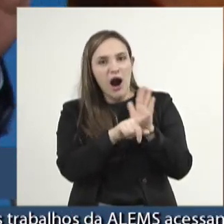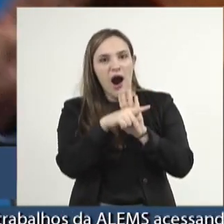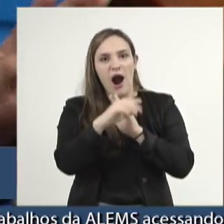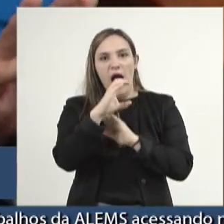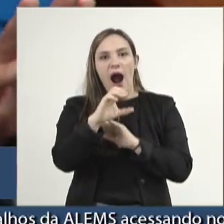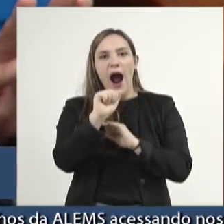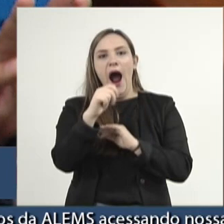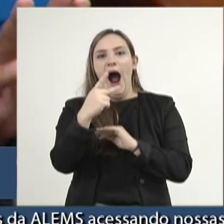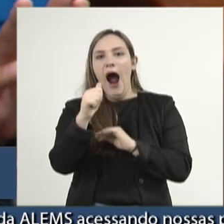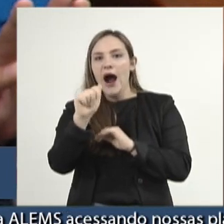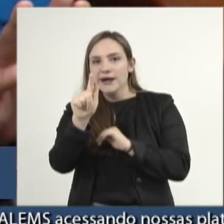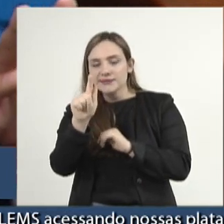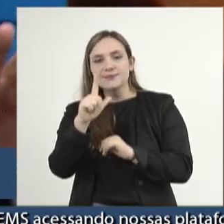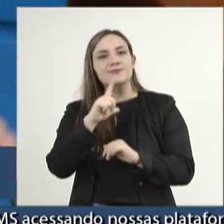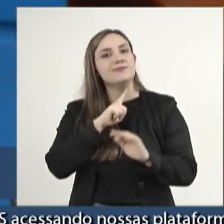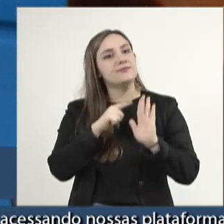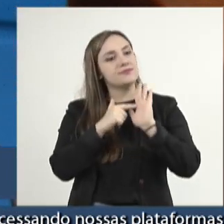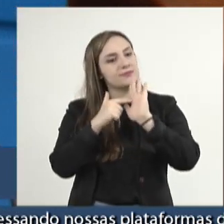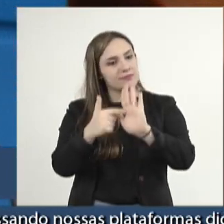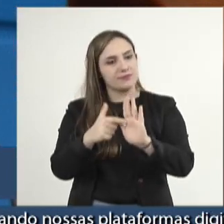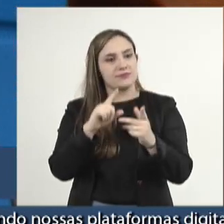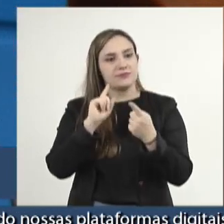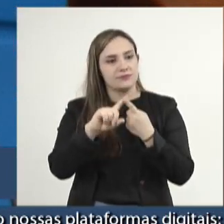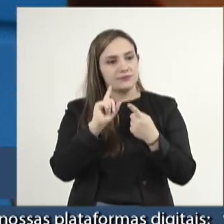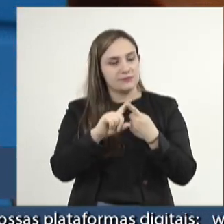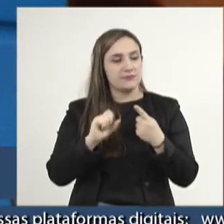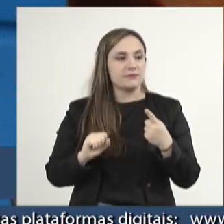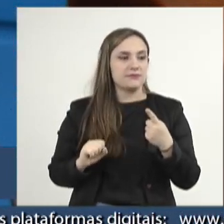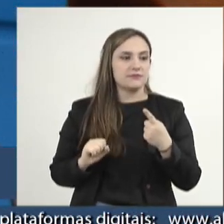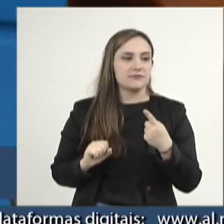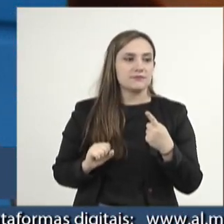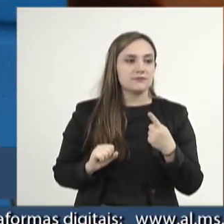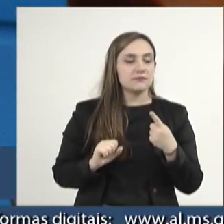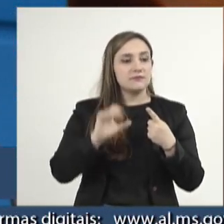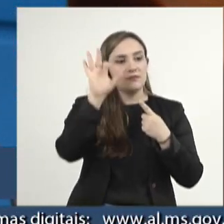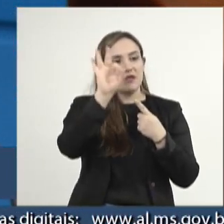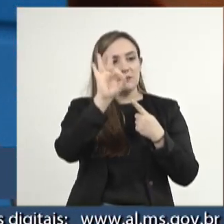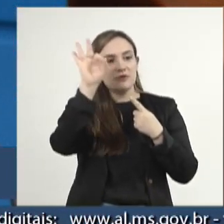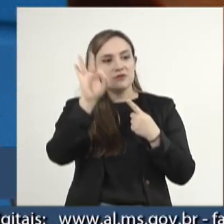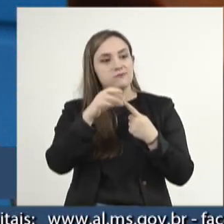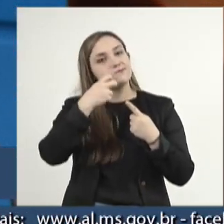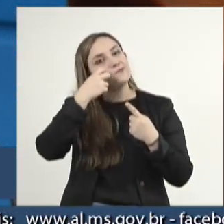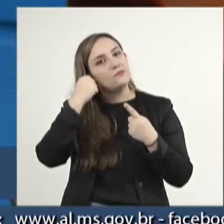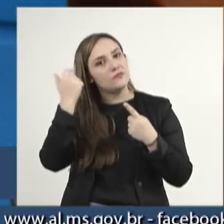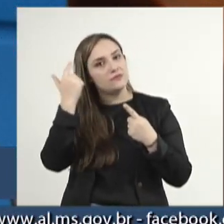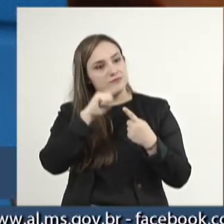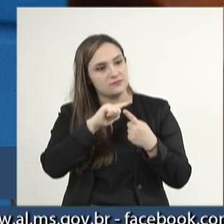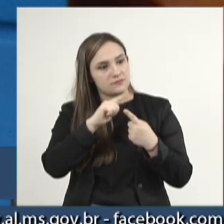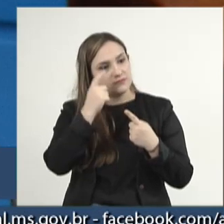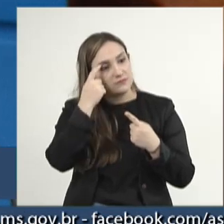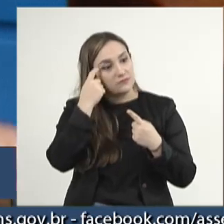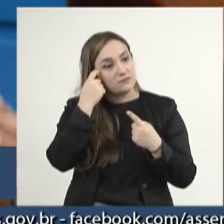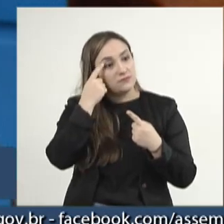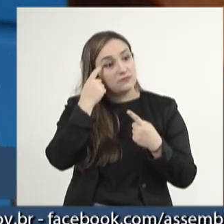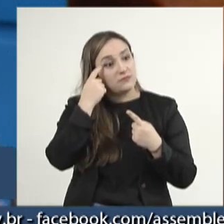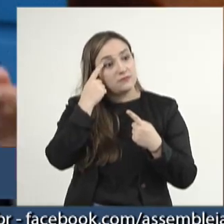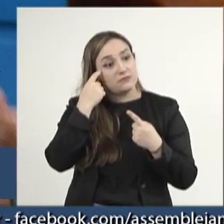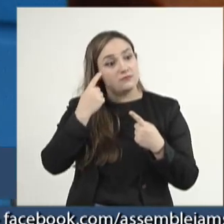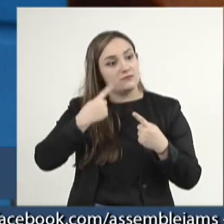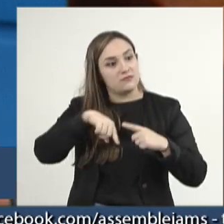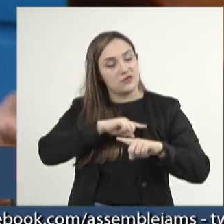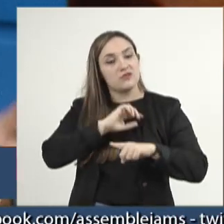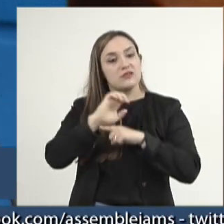indicam 3 fatores. De um lado, índice de liquidez corrente, que significa que o nosso Estado